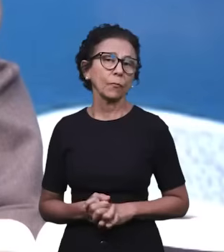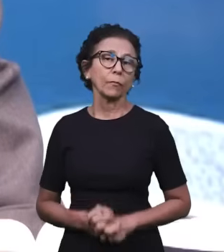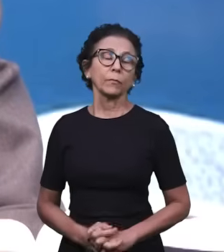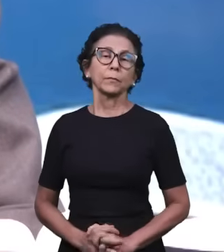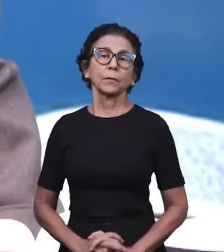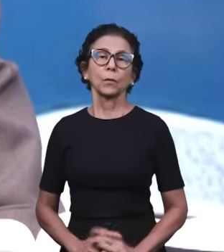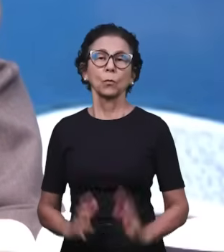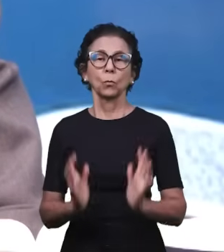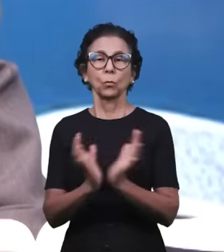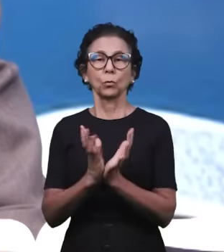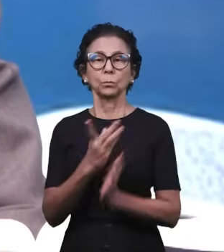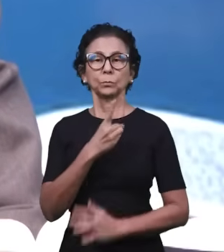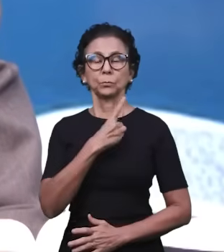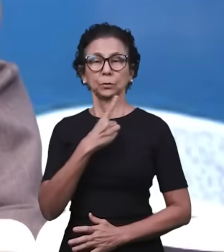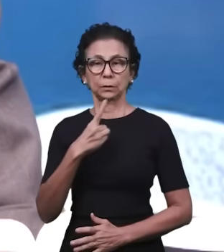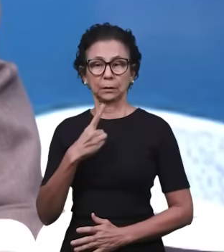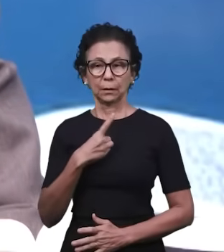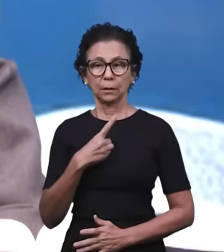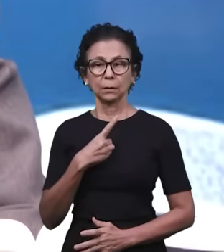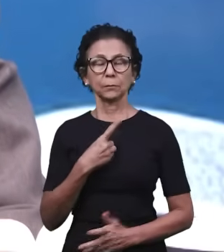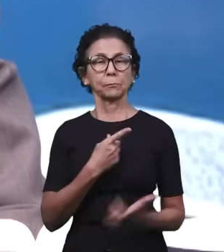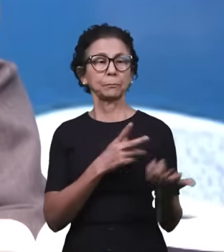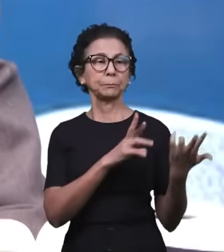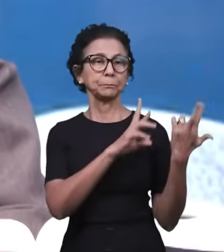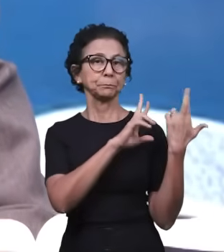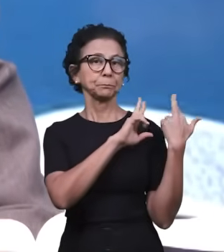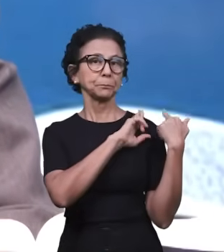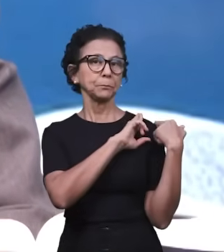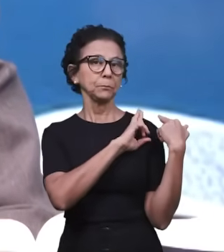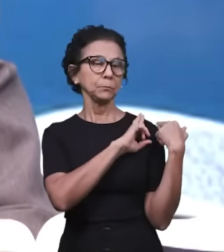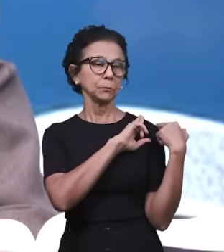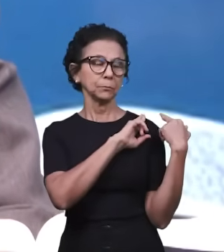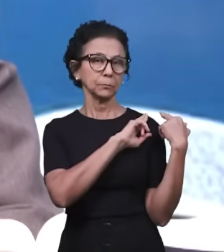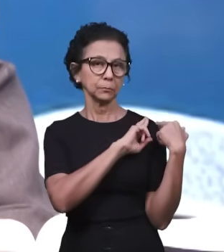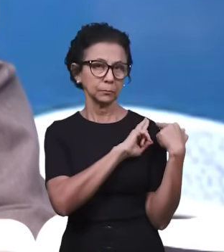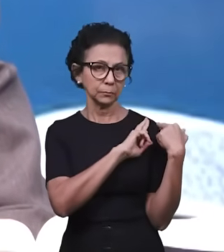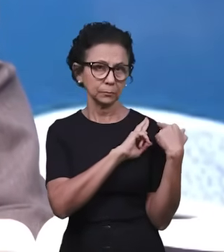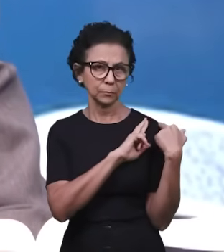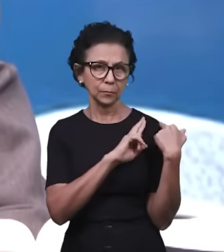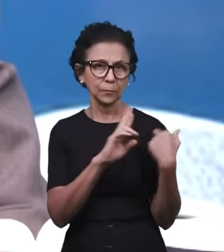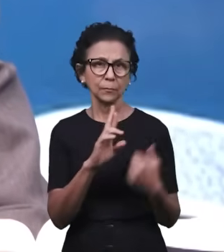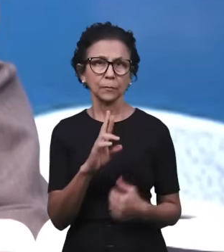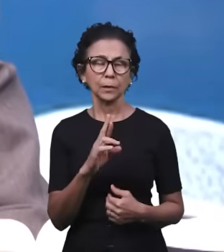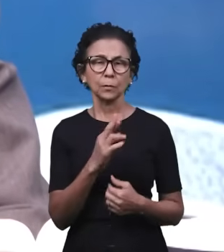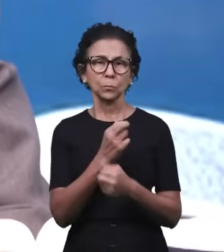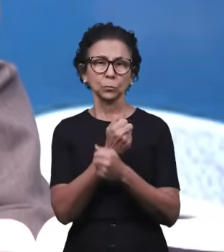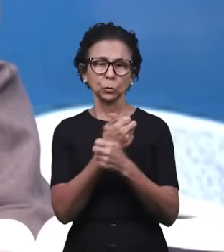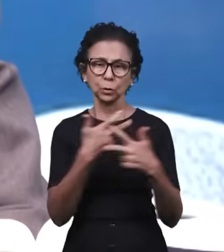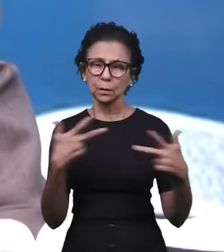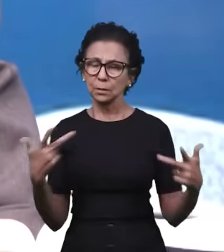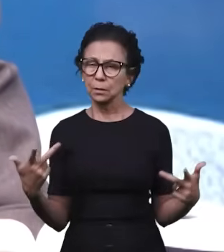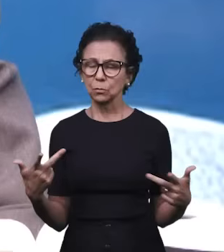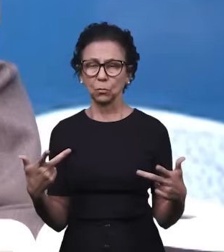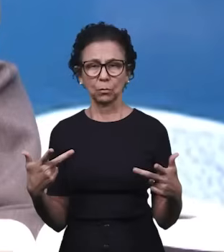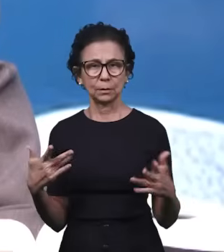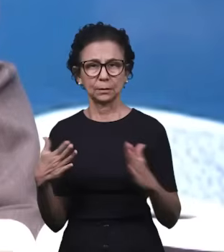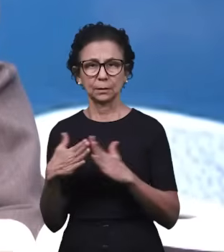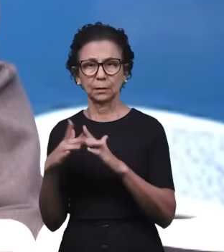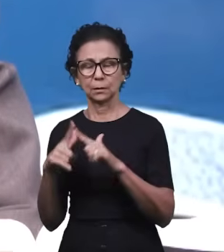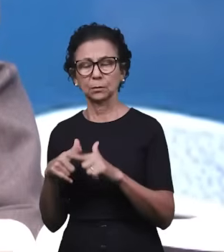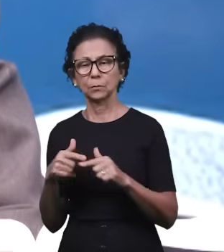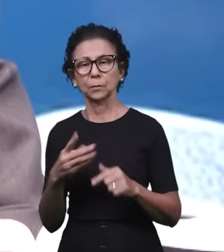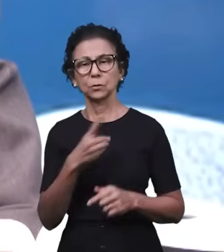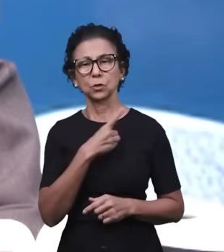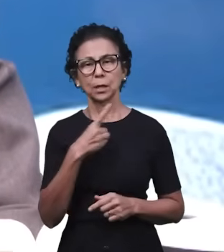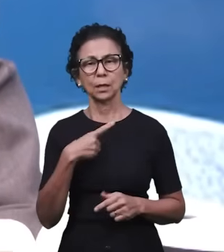diáconos, eles são responsáveis por parte da igreja, setores da igreja. Então tem um diácono responsável pelo grupo de